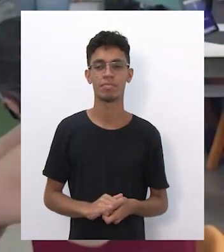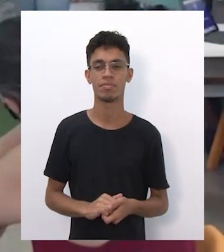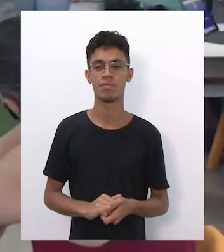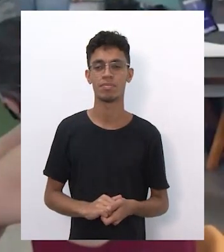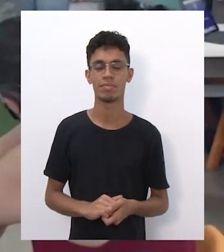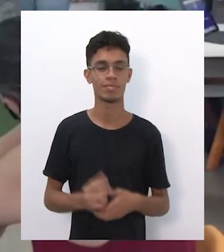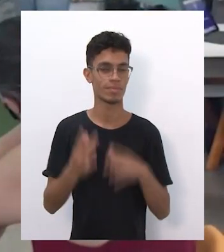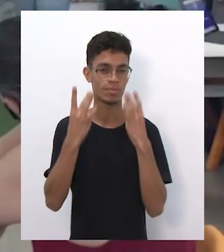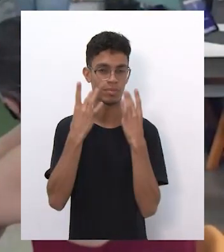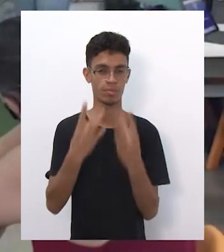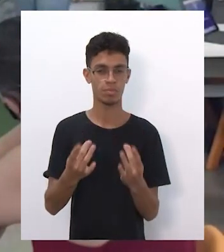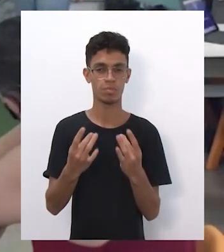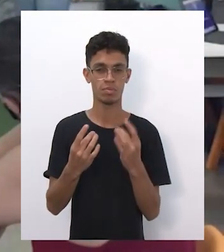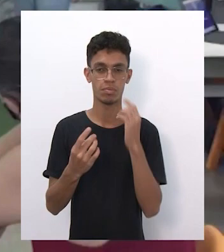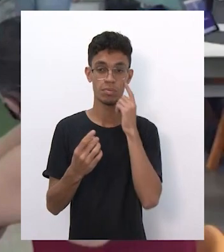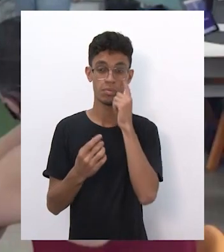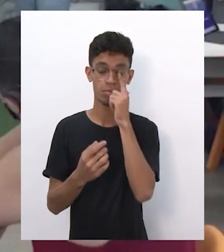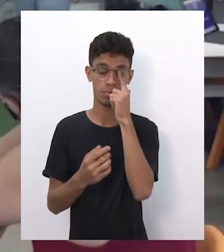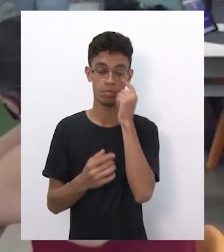atenção,